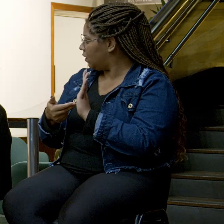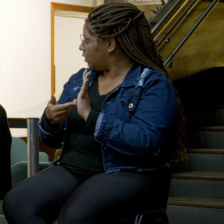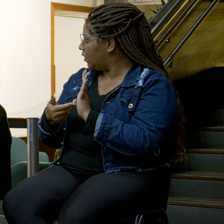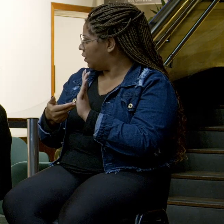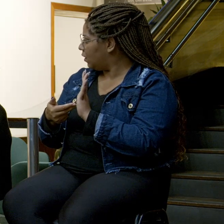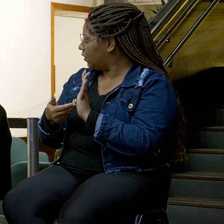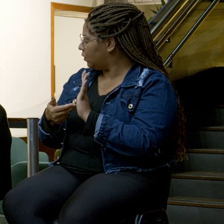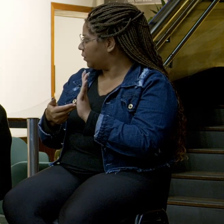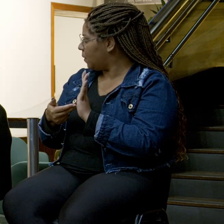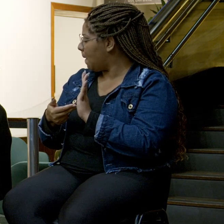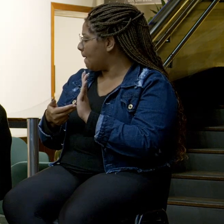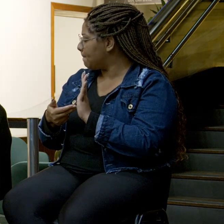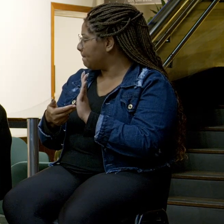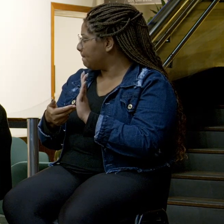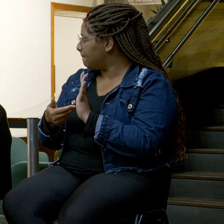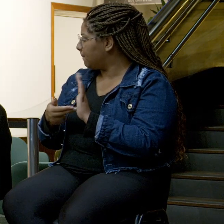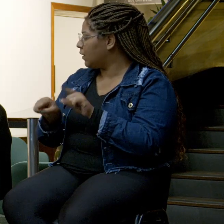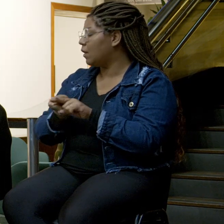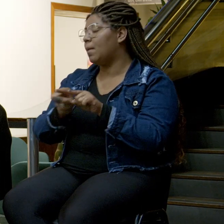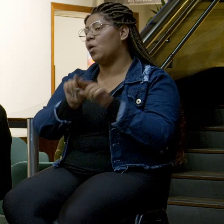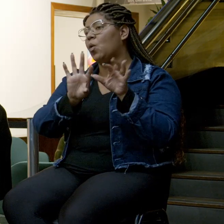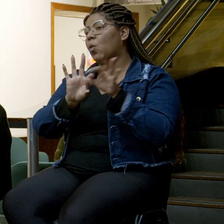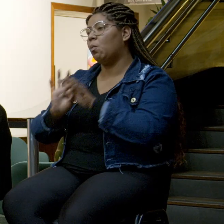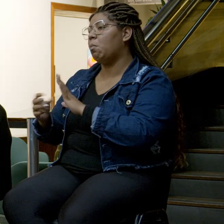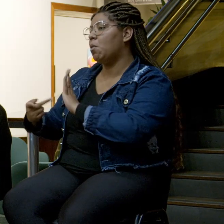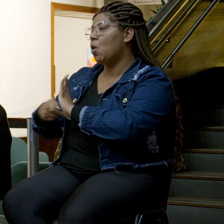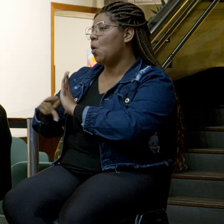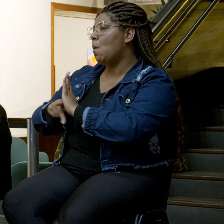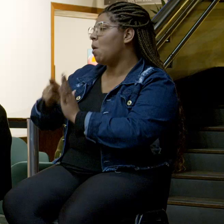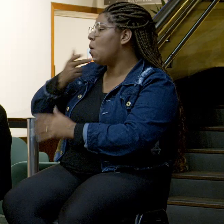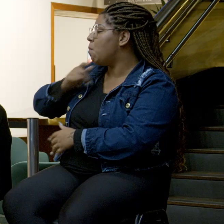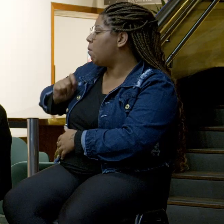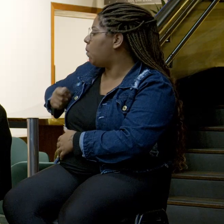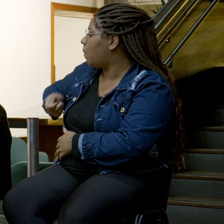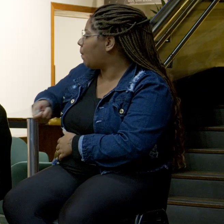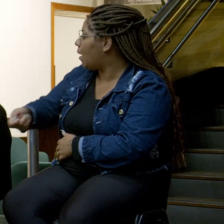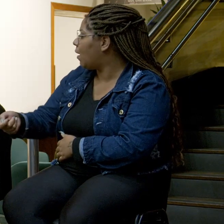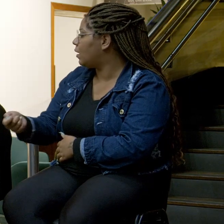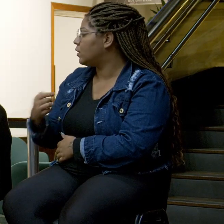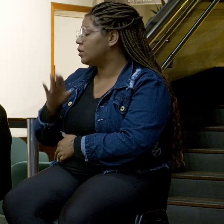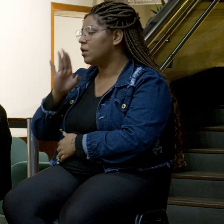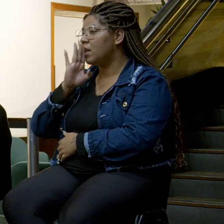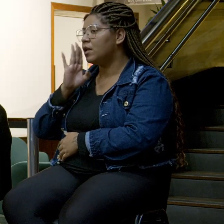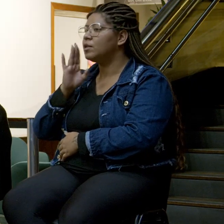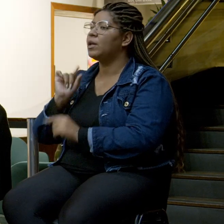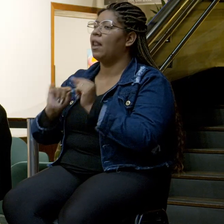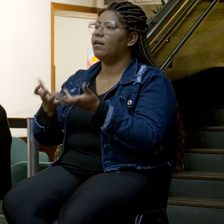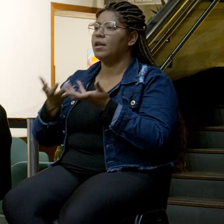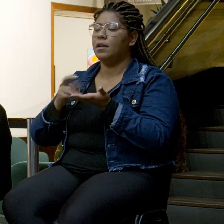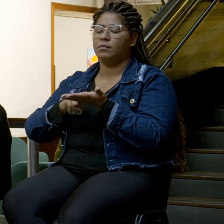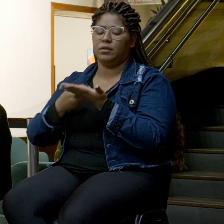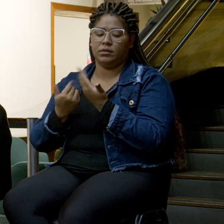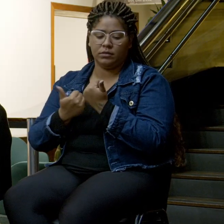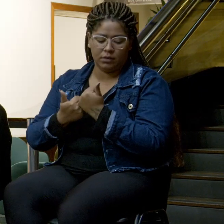moldada em papel machê. No contexto da lógica da ditadura, este Psyll pedindo silêncio, censurando, calando,